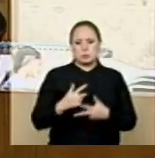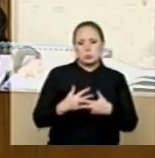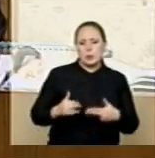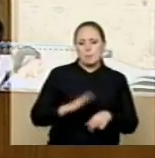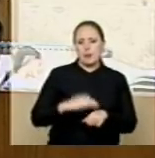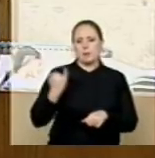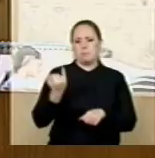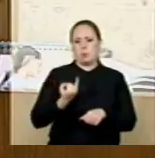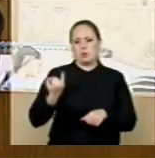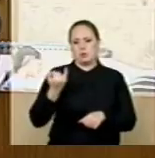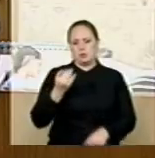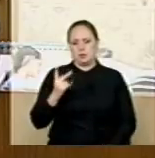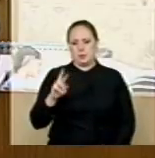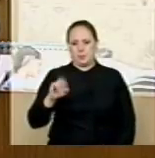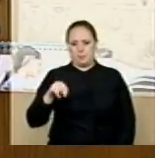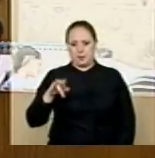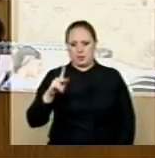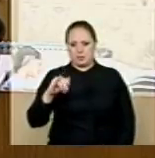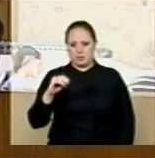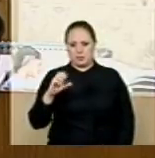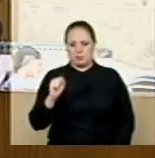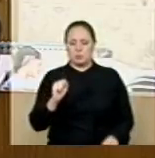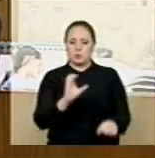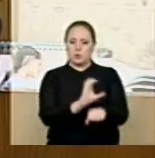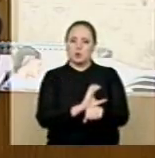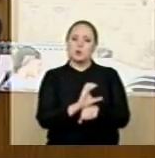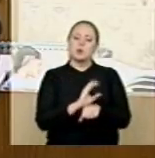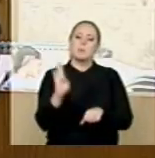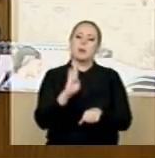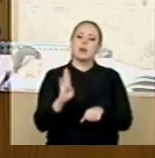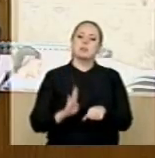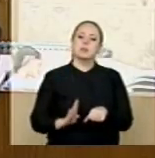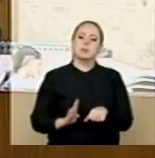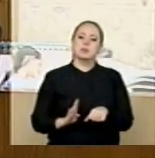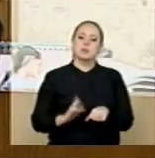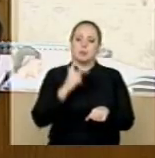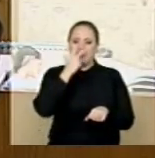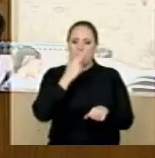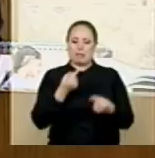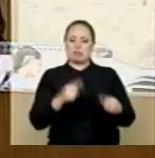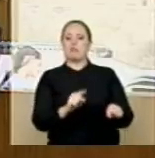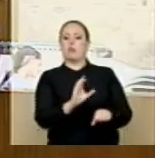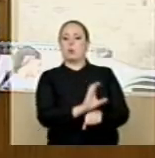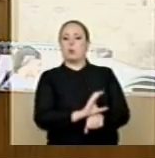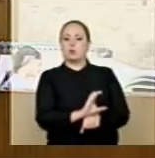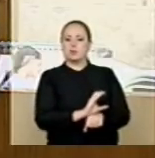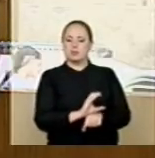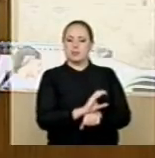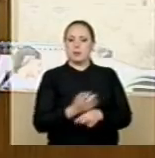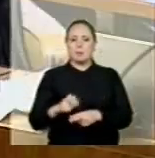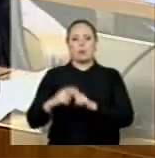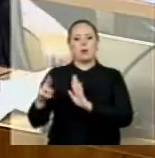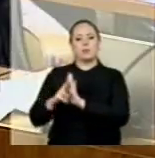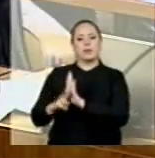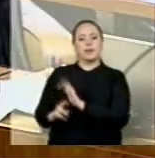basilares princípios da Constituição brasileira foram desafiados por essas normas